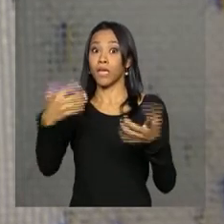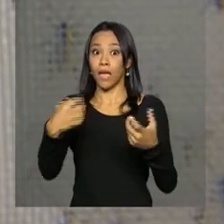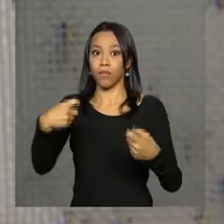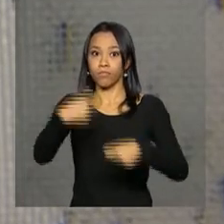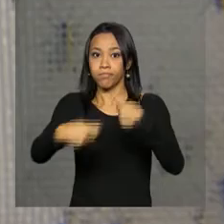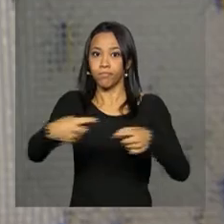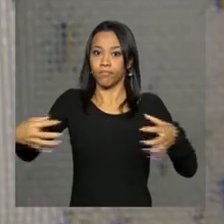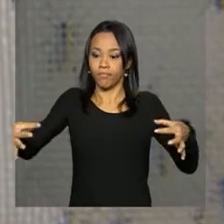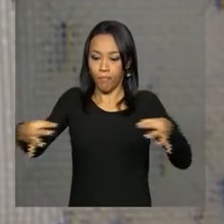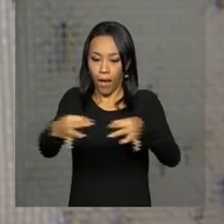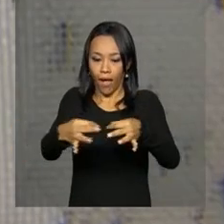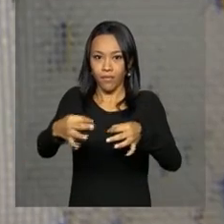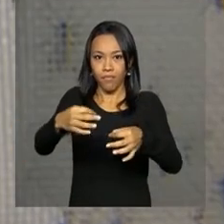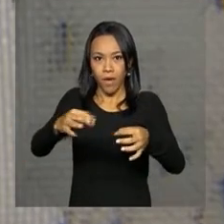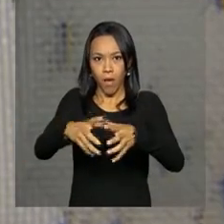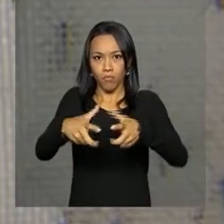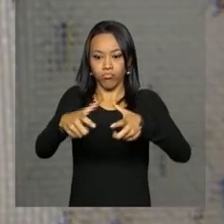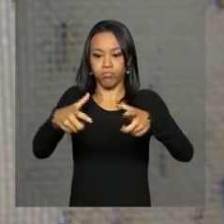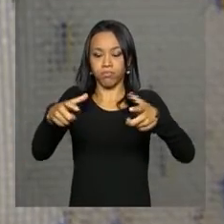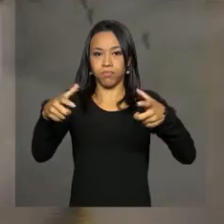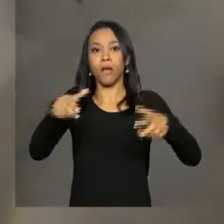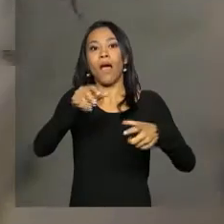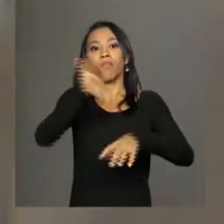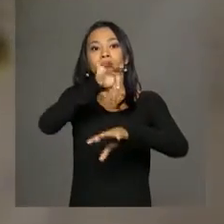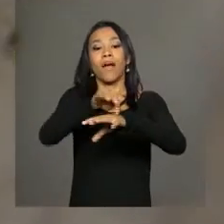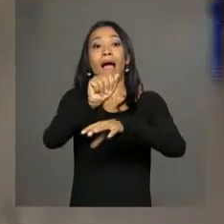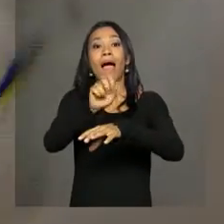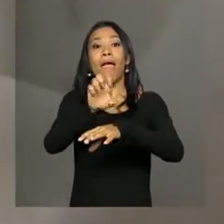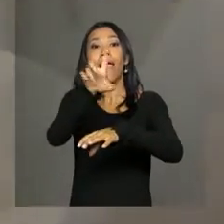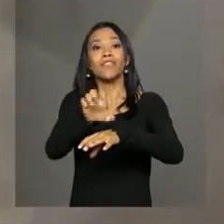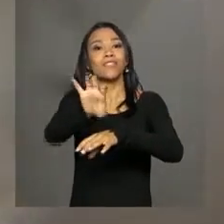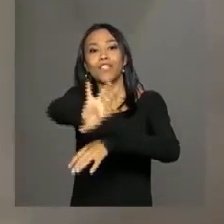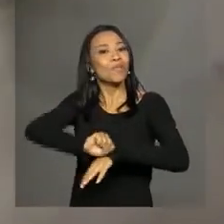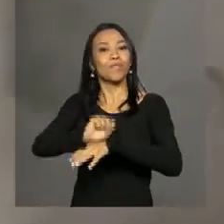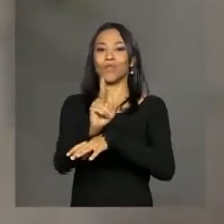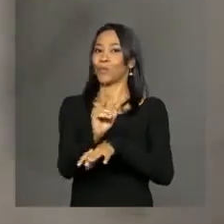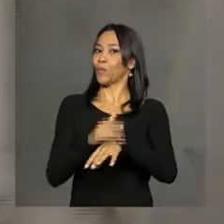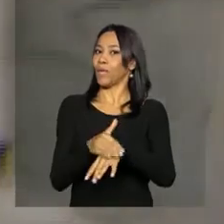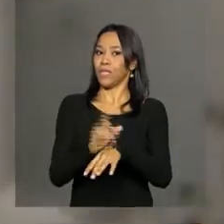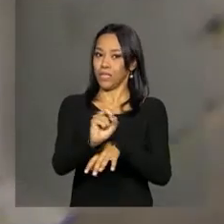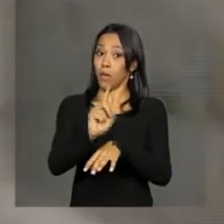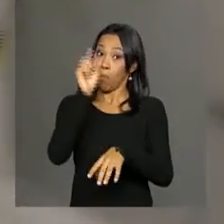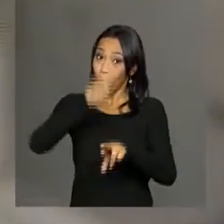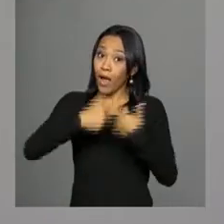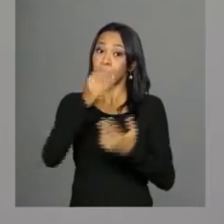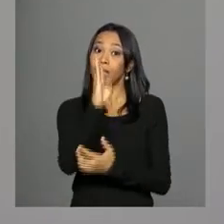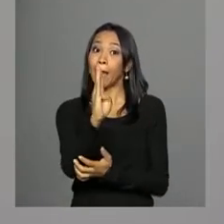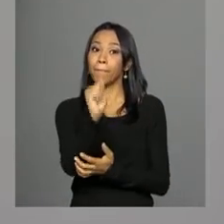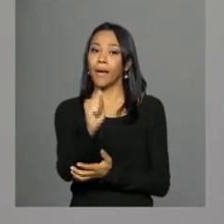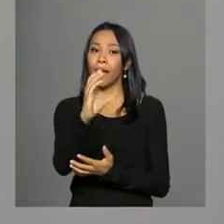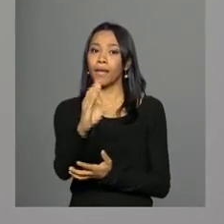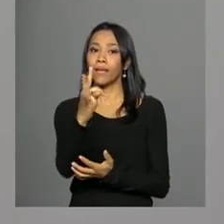dos bairros para aumentar a população de aedes aegypti que não transmite doenças já que a bactéria diretamente passada do